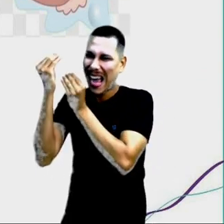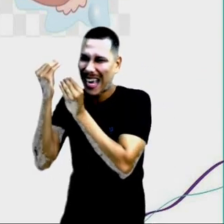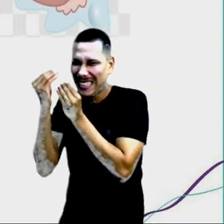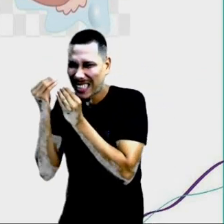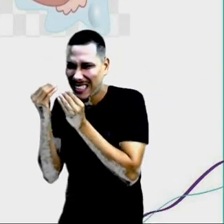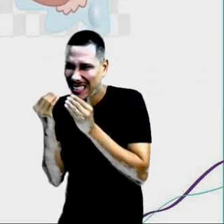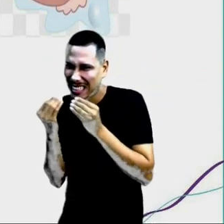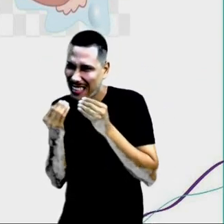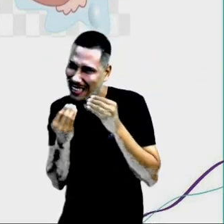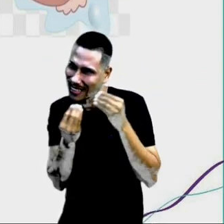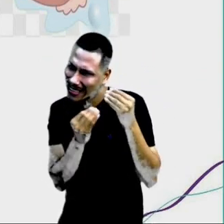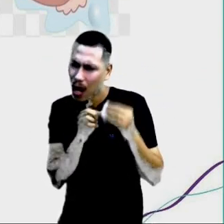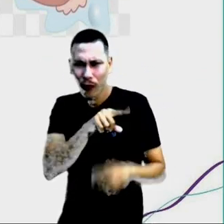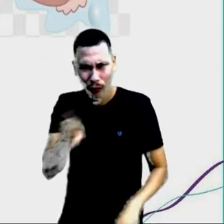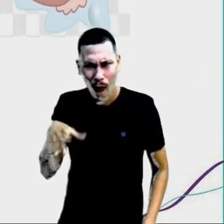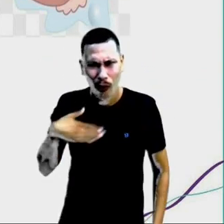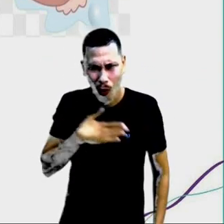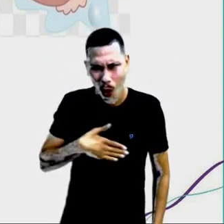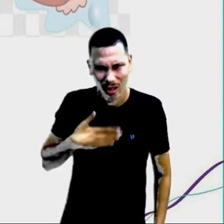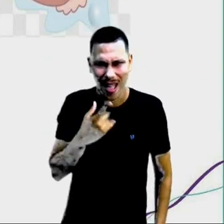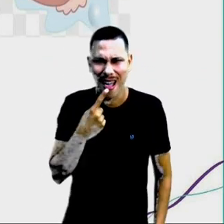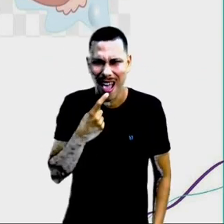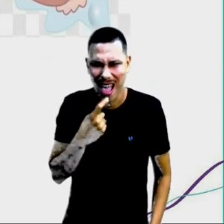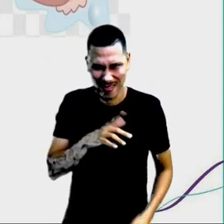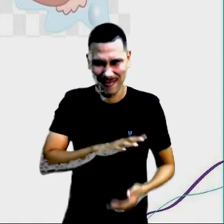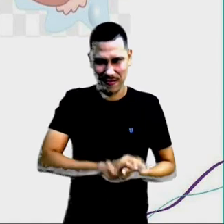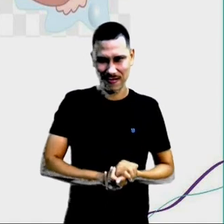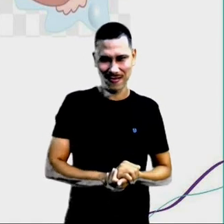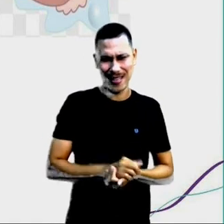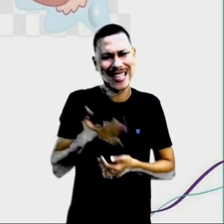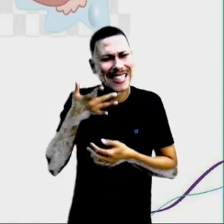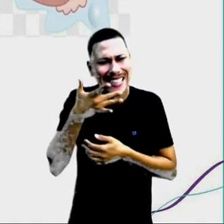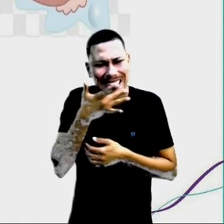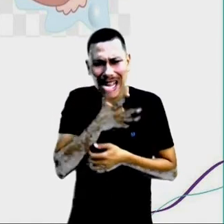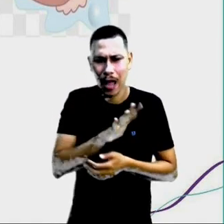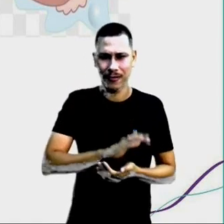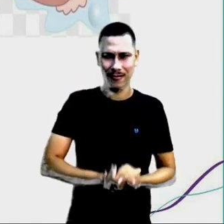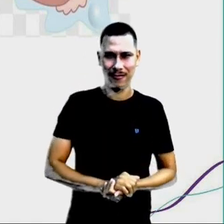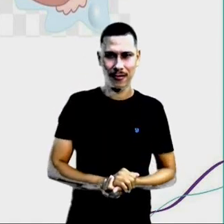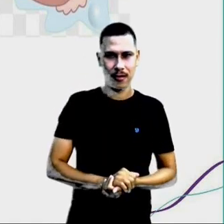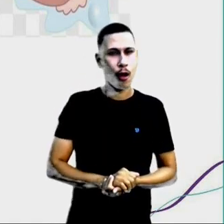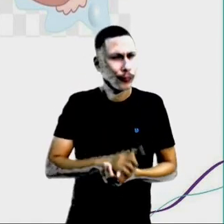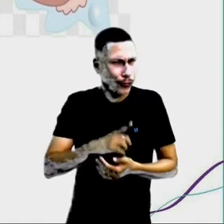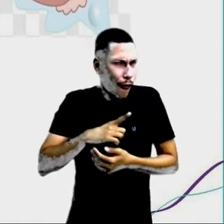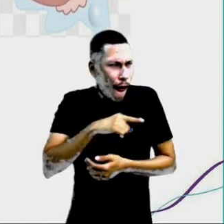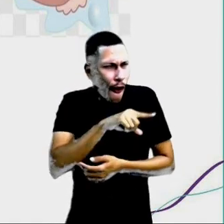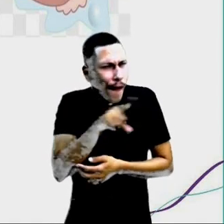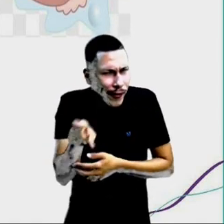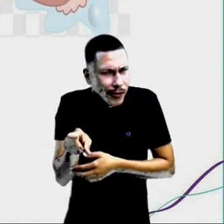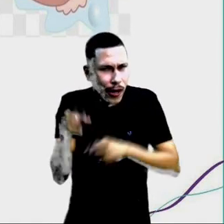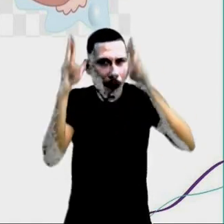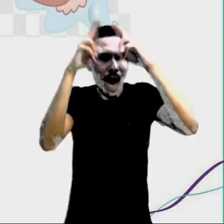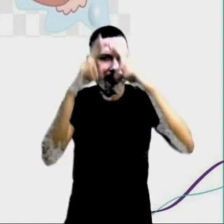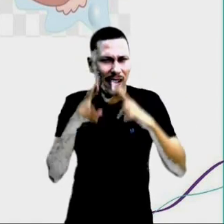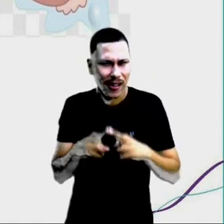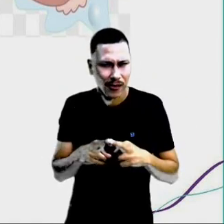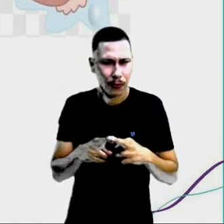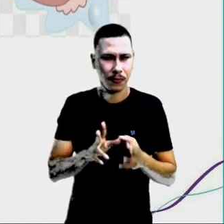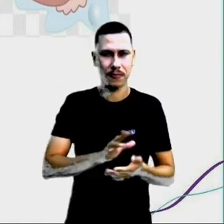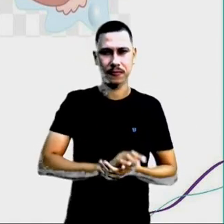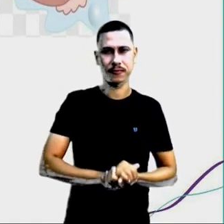Melancia. Quem gosta de melancia aí, hein? É uma delícia. O que será que tem aí que rima com